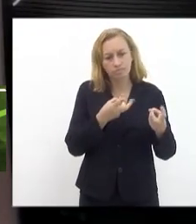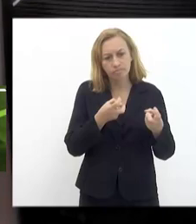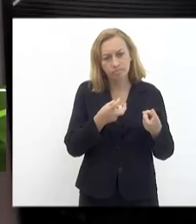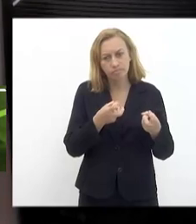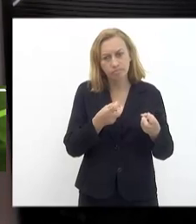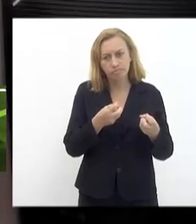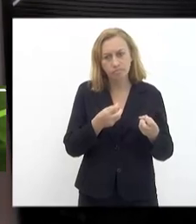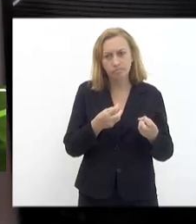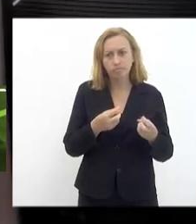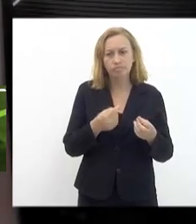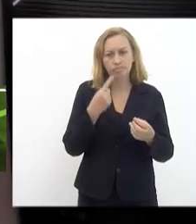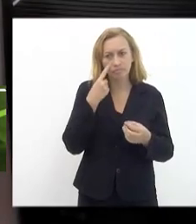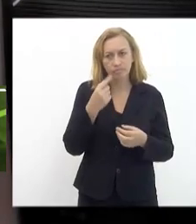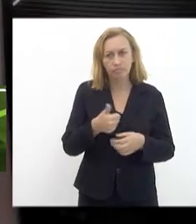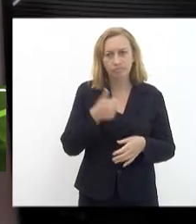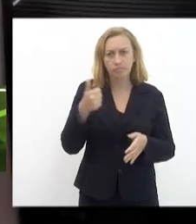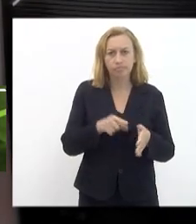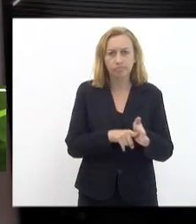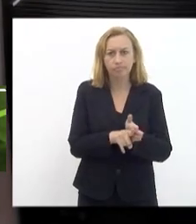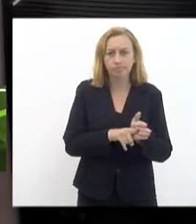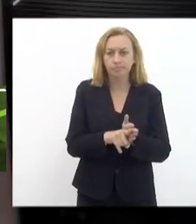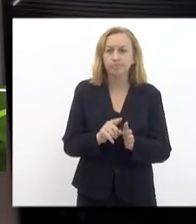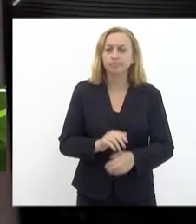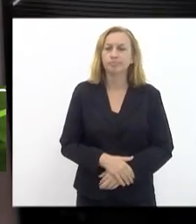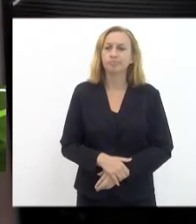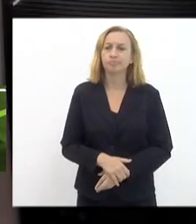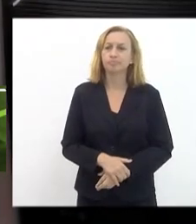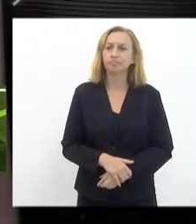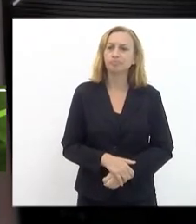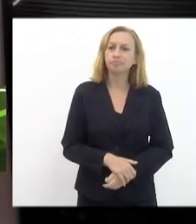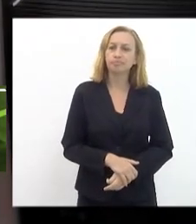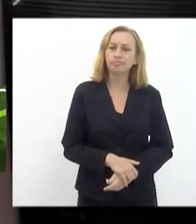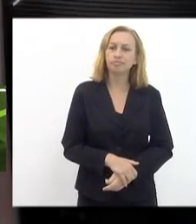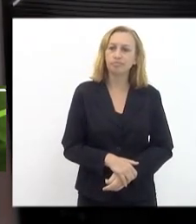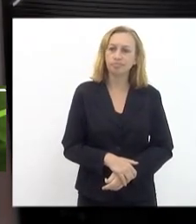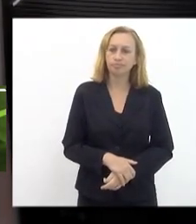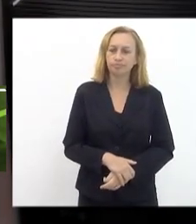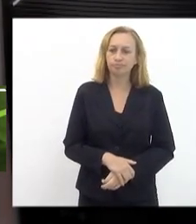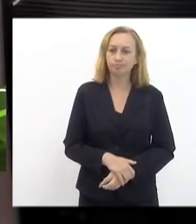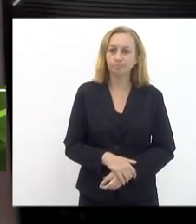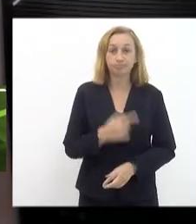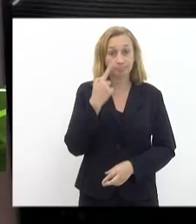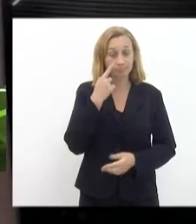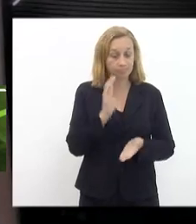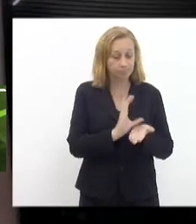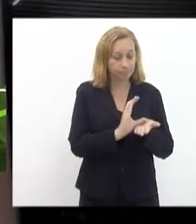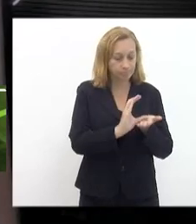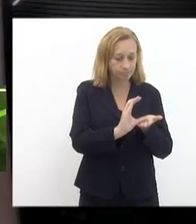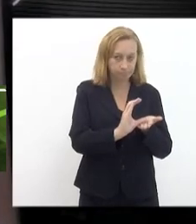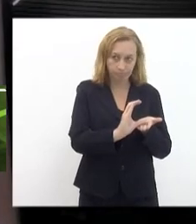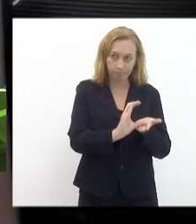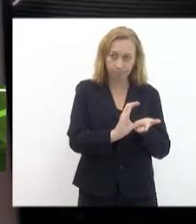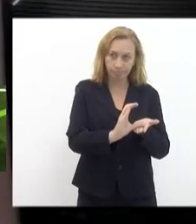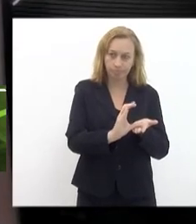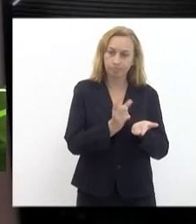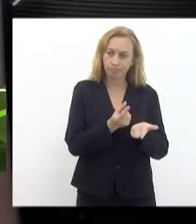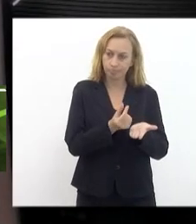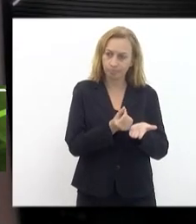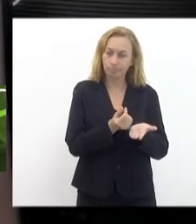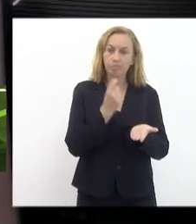promover essa fiscalização eu vejo os recursos que são